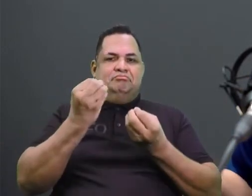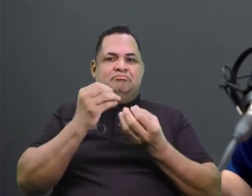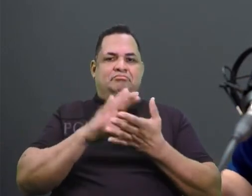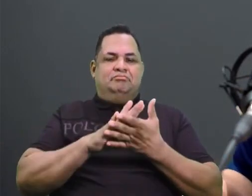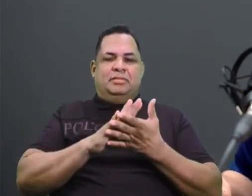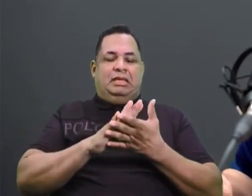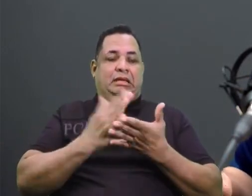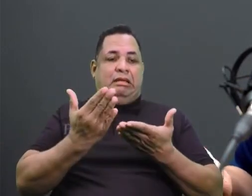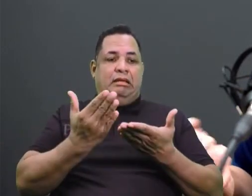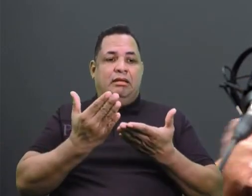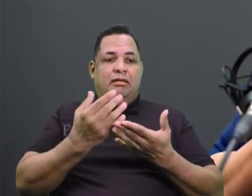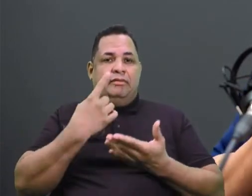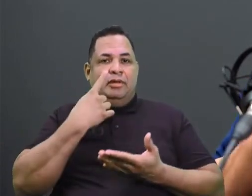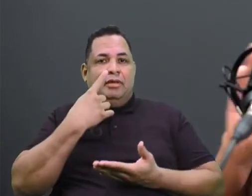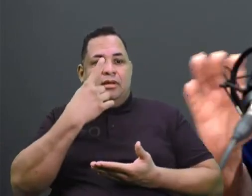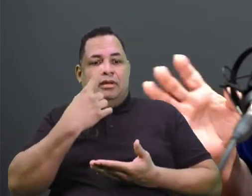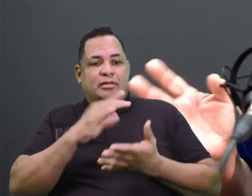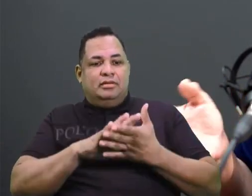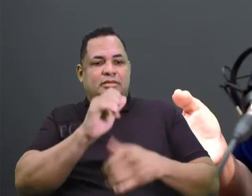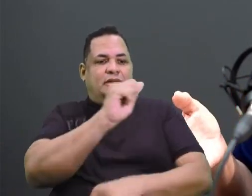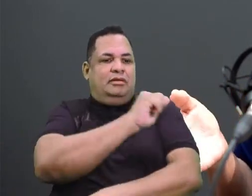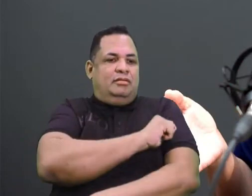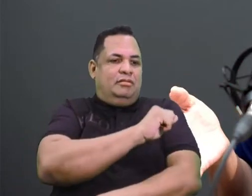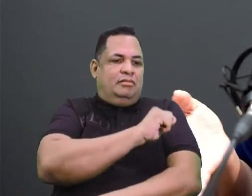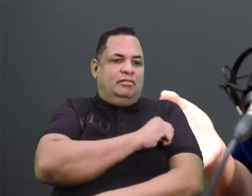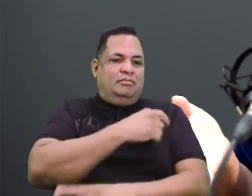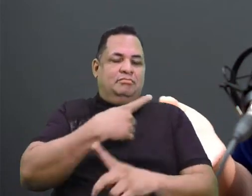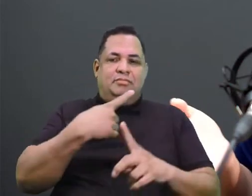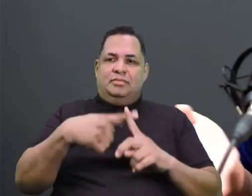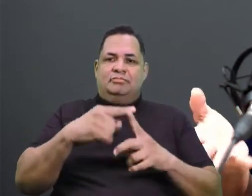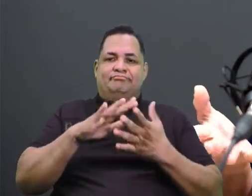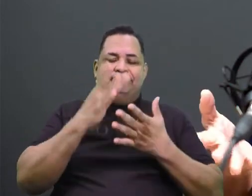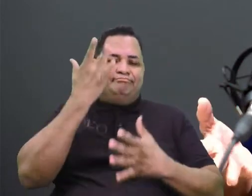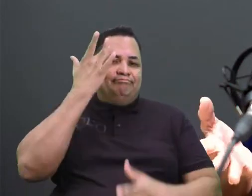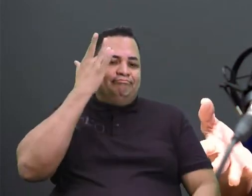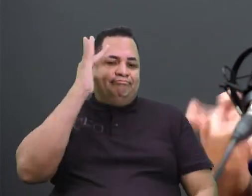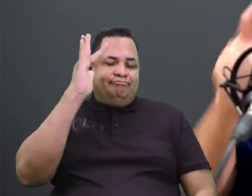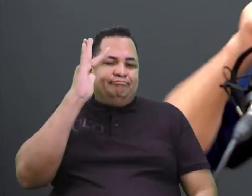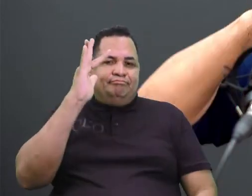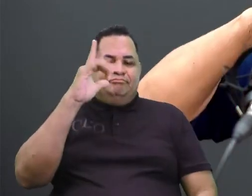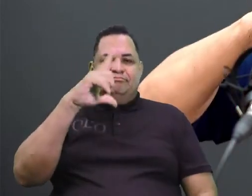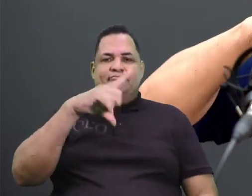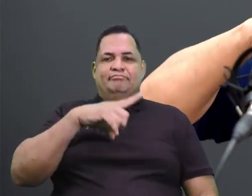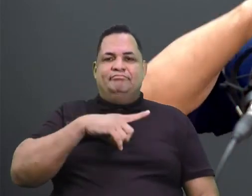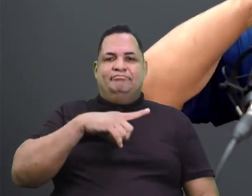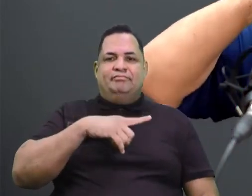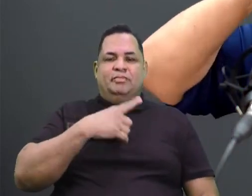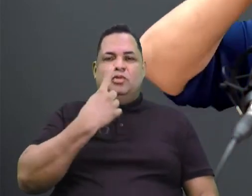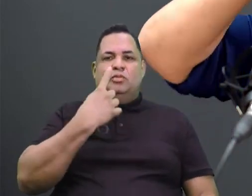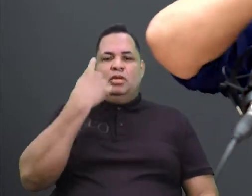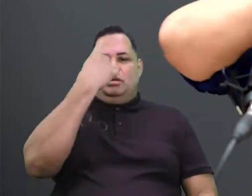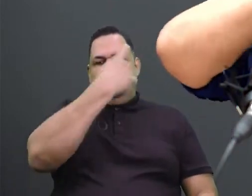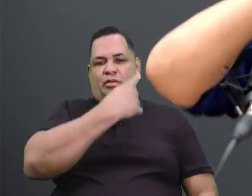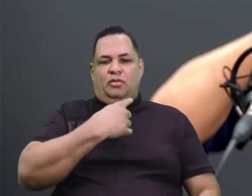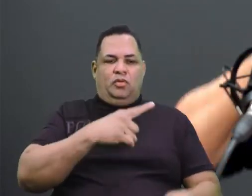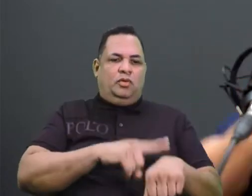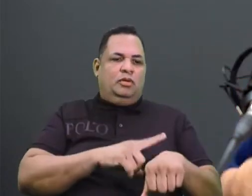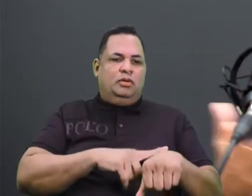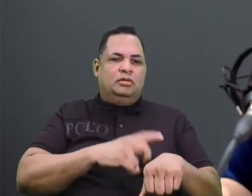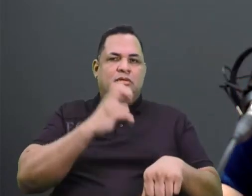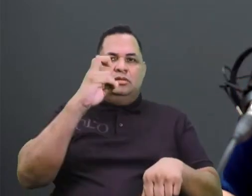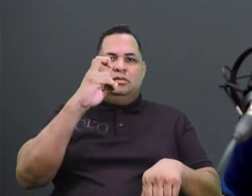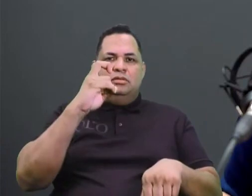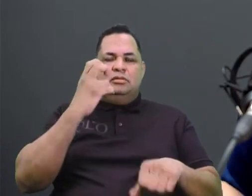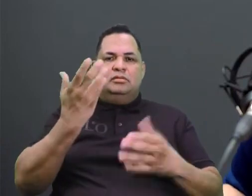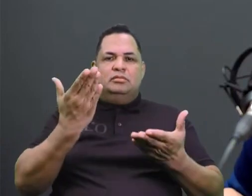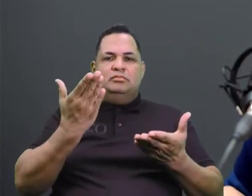com pena dele, com pena dos alunos, um clima horrível, porque ele não sabia. Teve 1 hora cada aula, 5 horas de Libras